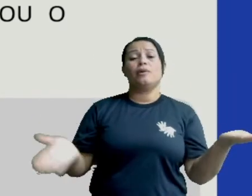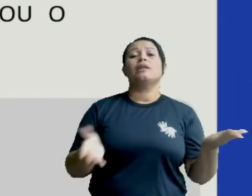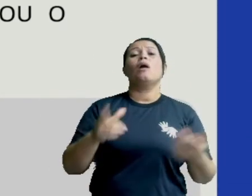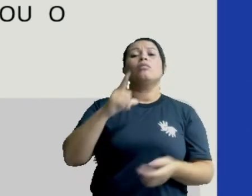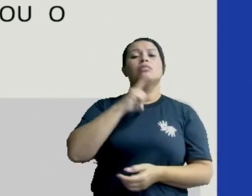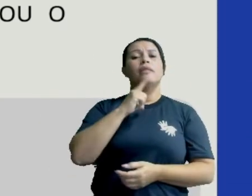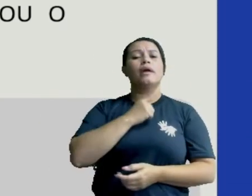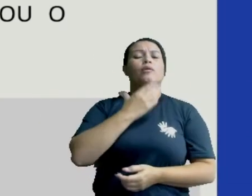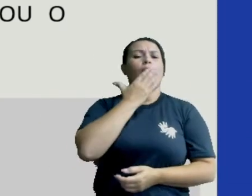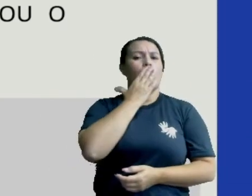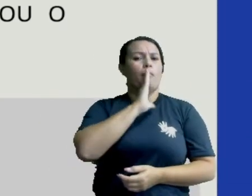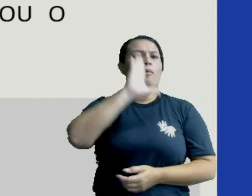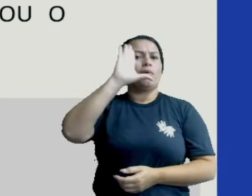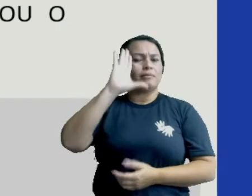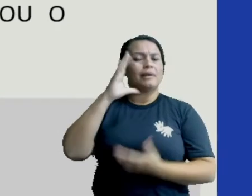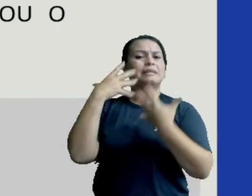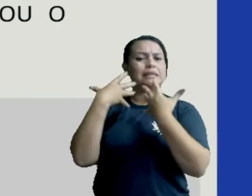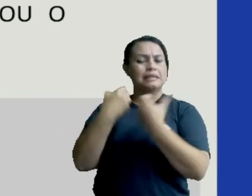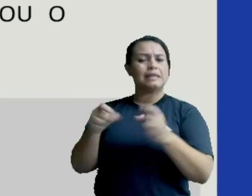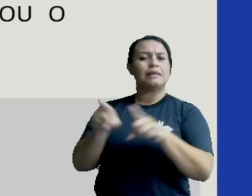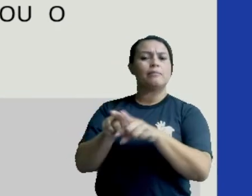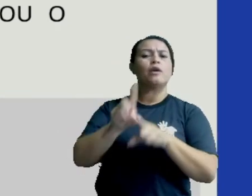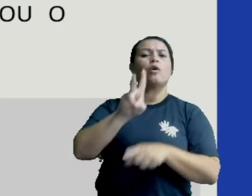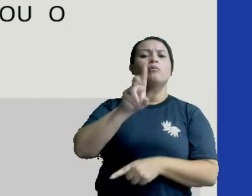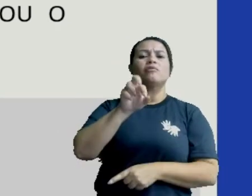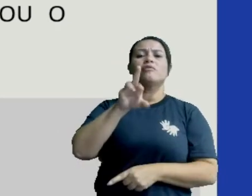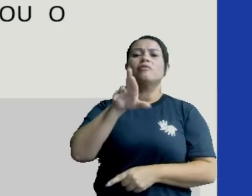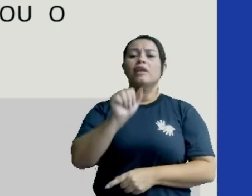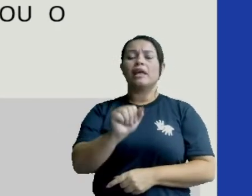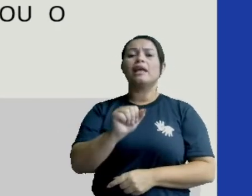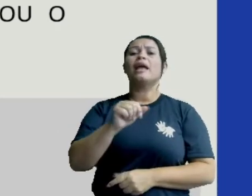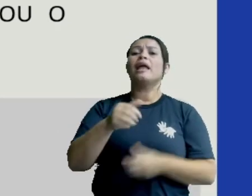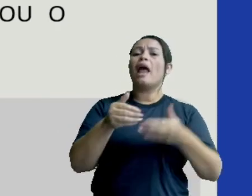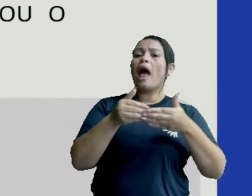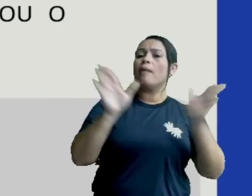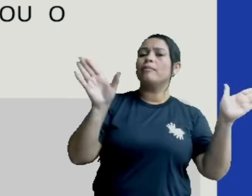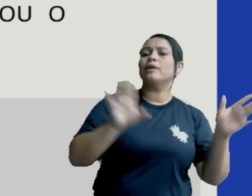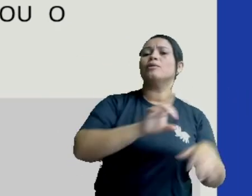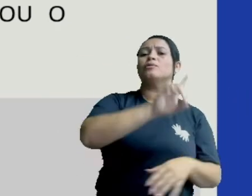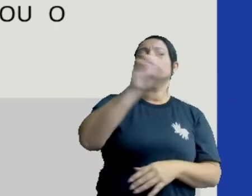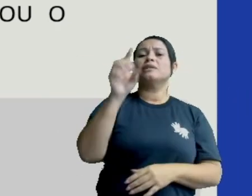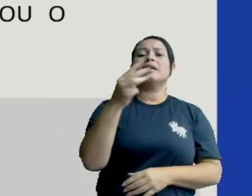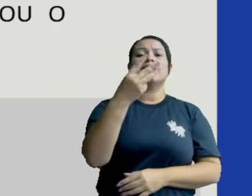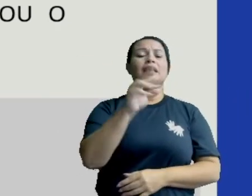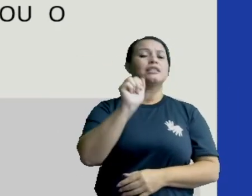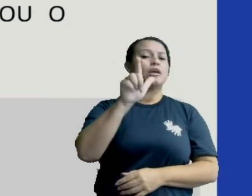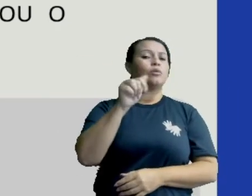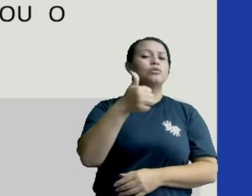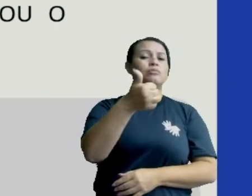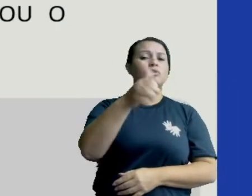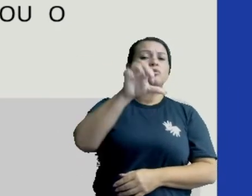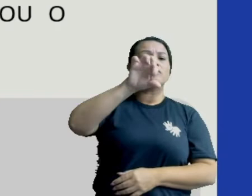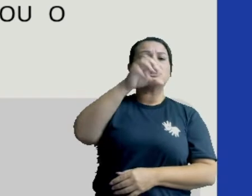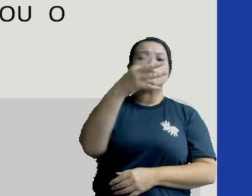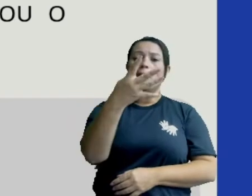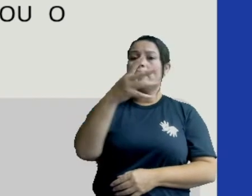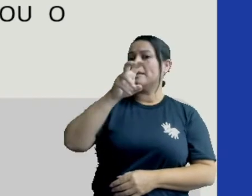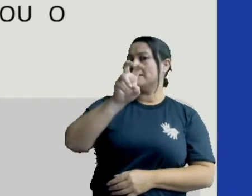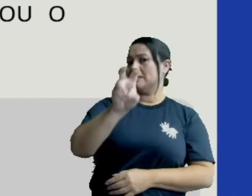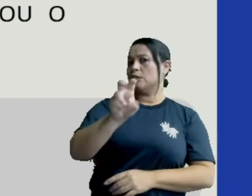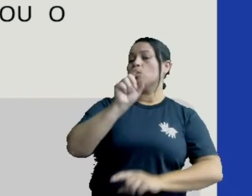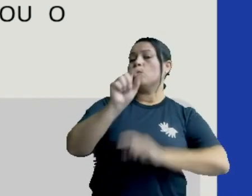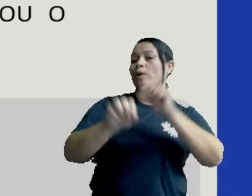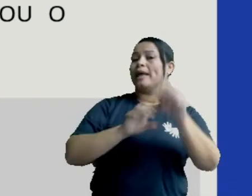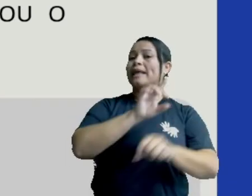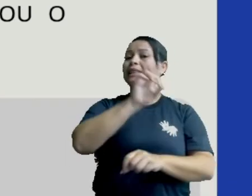Cumprindo a promessa feita por Fernandes Vieira, foi inaugurado no dia 3 de agosto de 1945